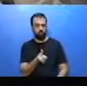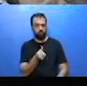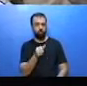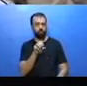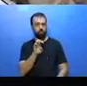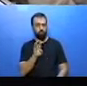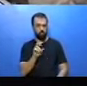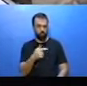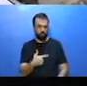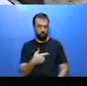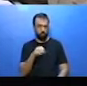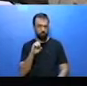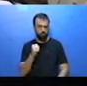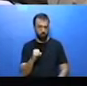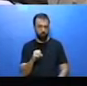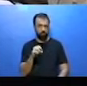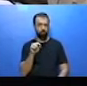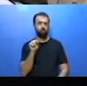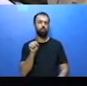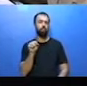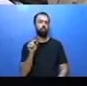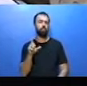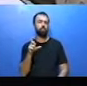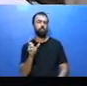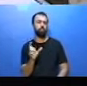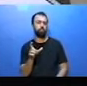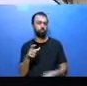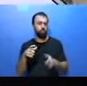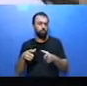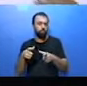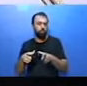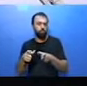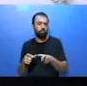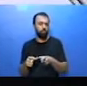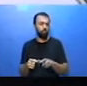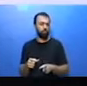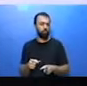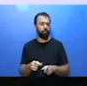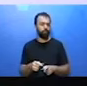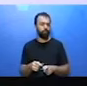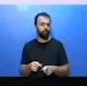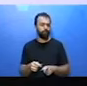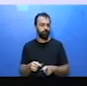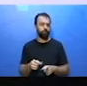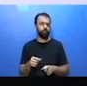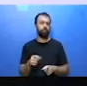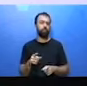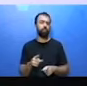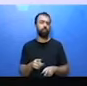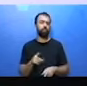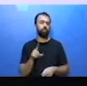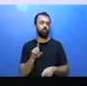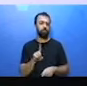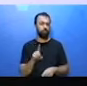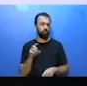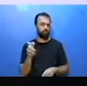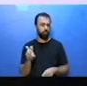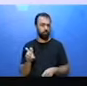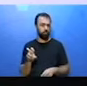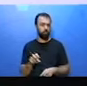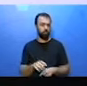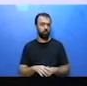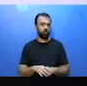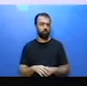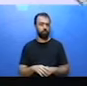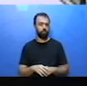seis sete oito então quando eu somos 7 faz oito da 15 certo